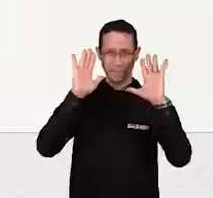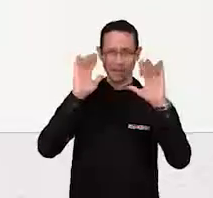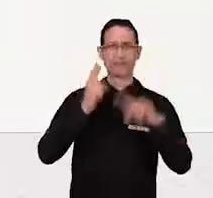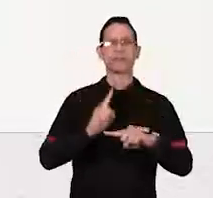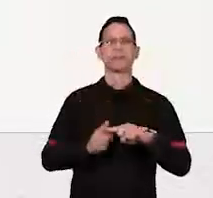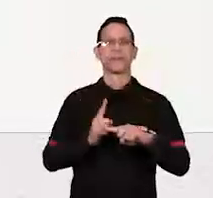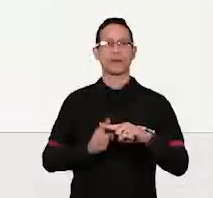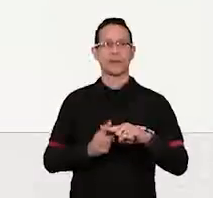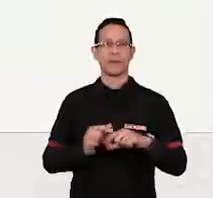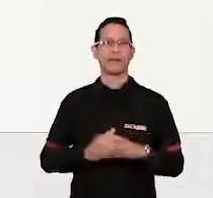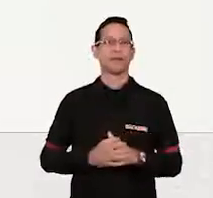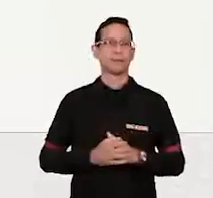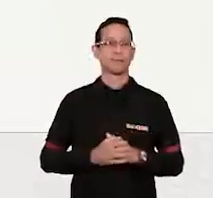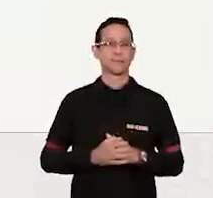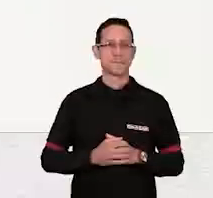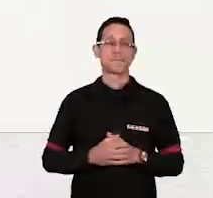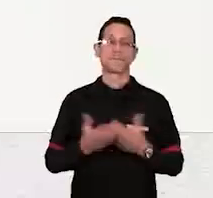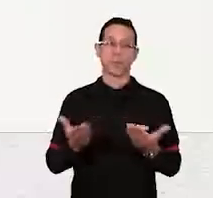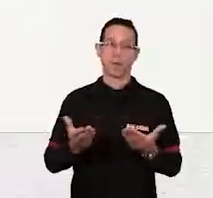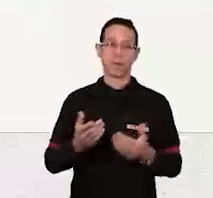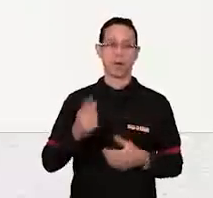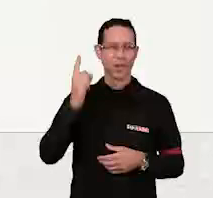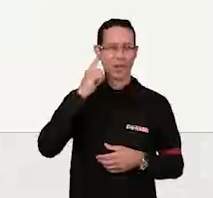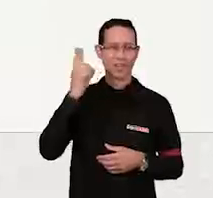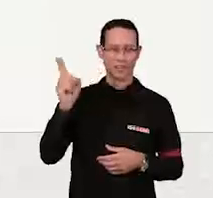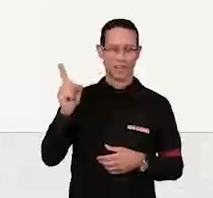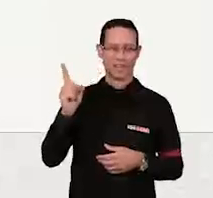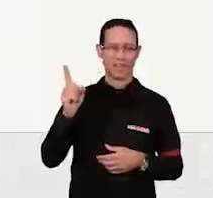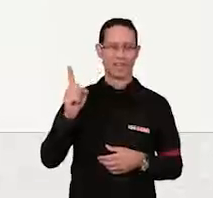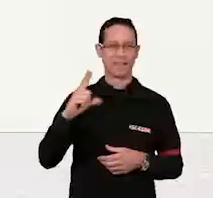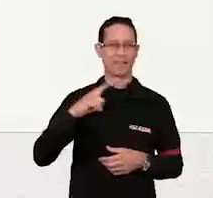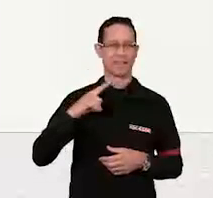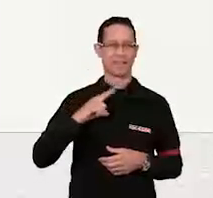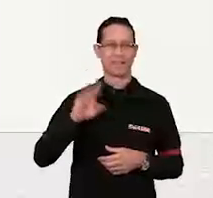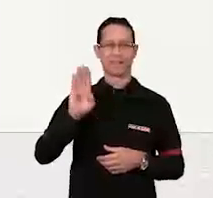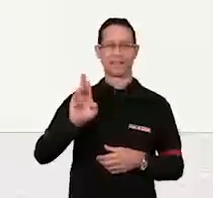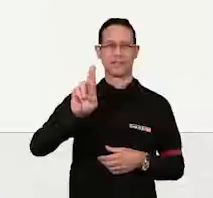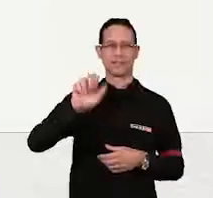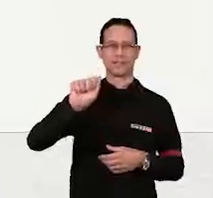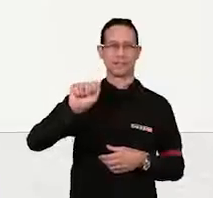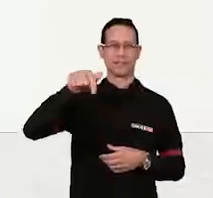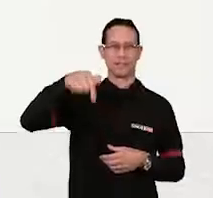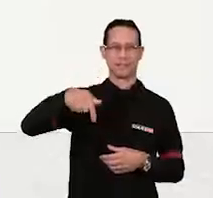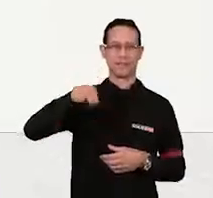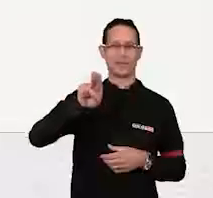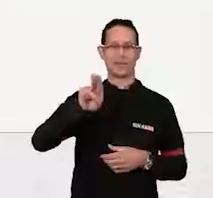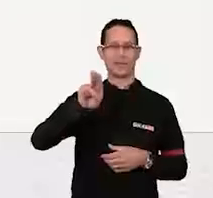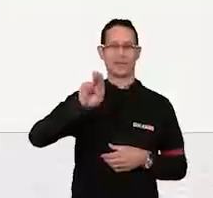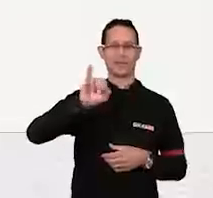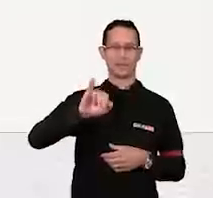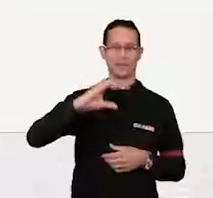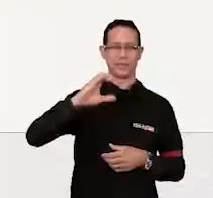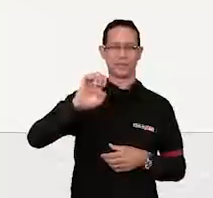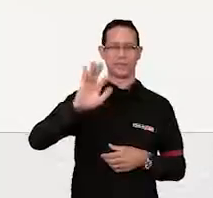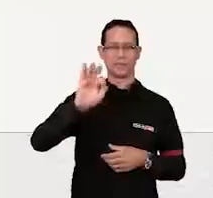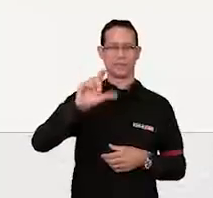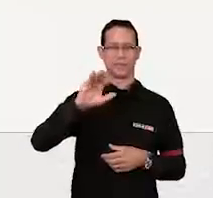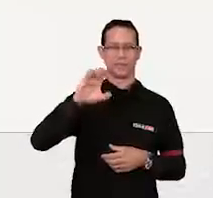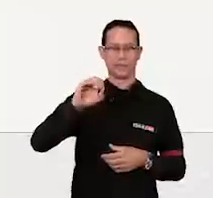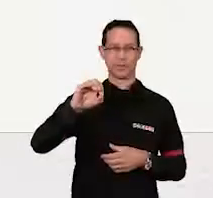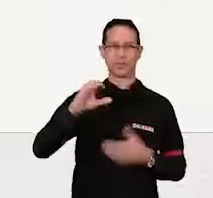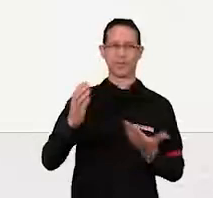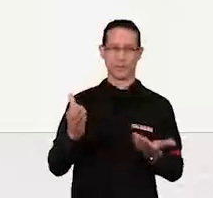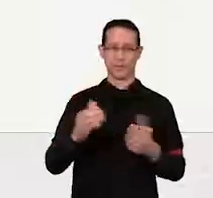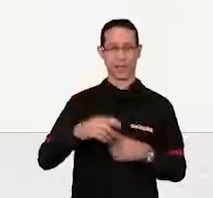quê? Na verdade, assim, essa orelha aí é de um braquicefálico, né? A orelha do pug. Eu acho que a gente fica brincando com o shih tzu da